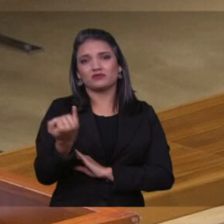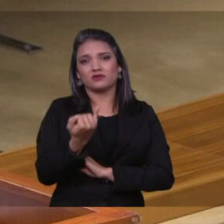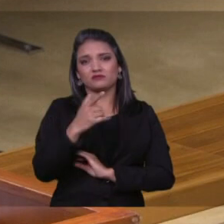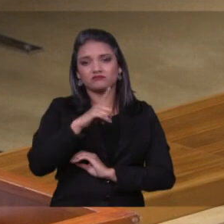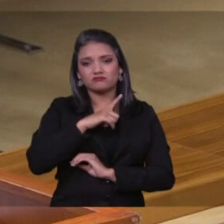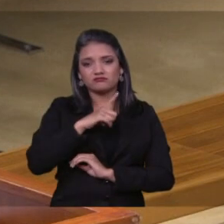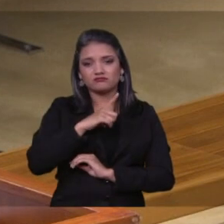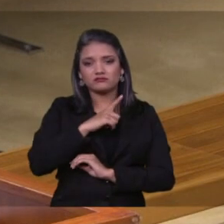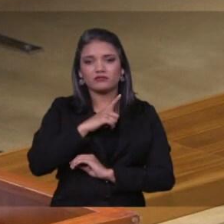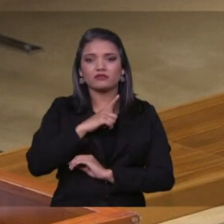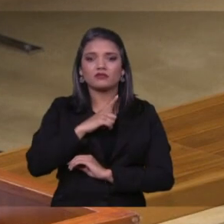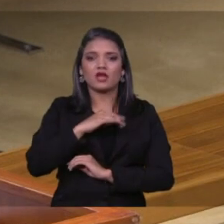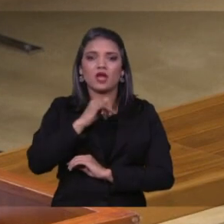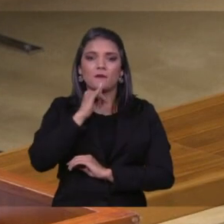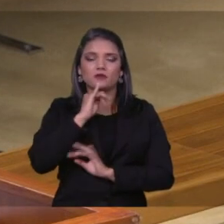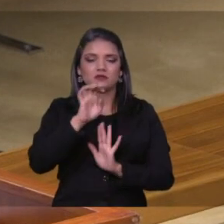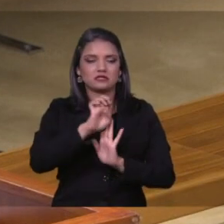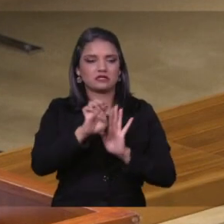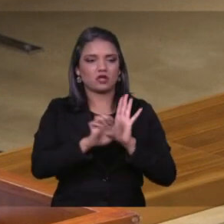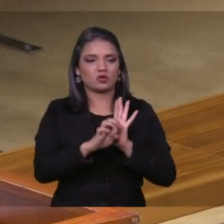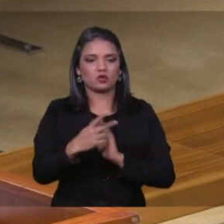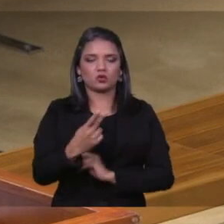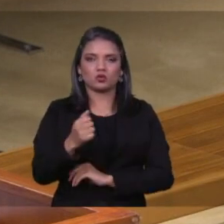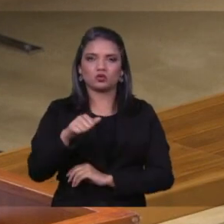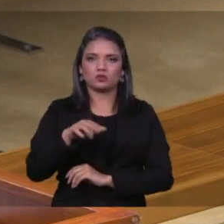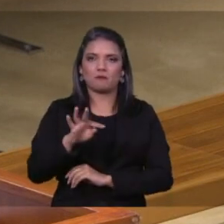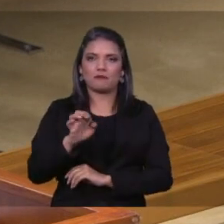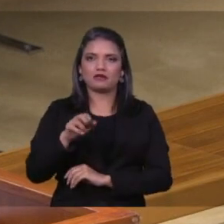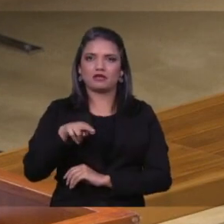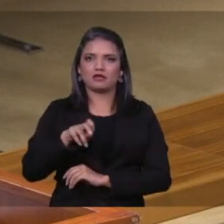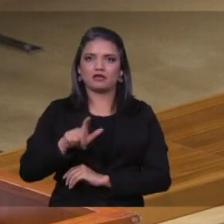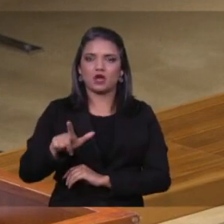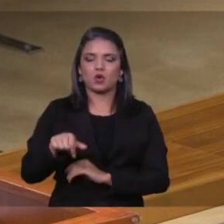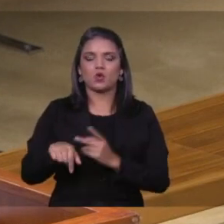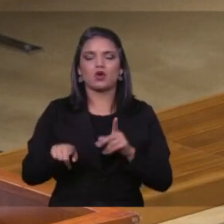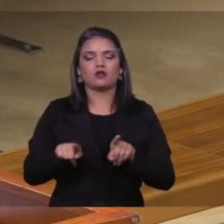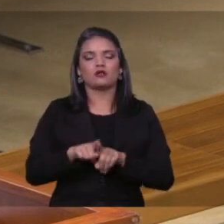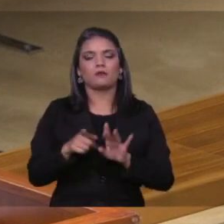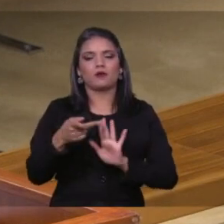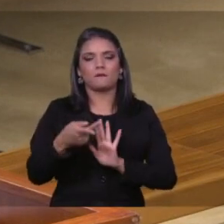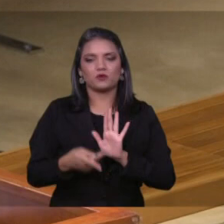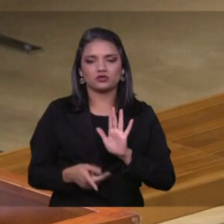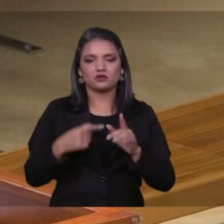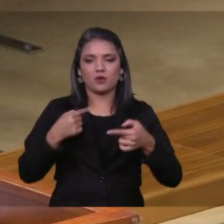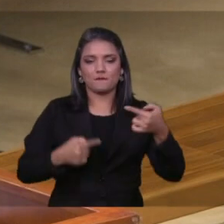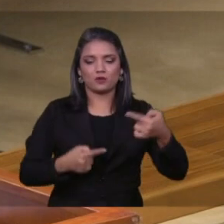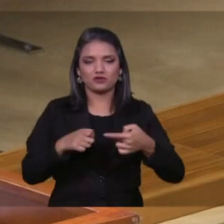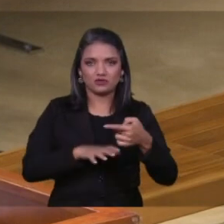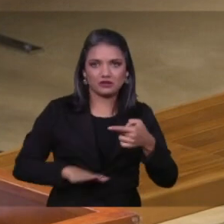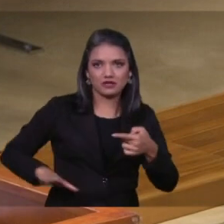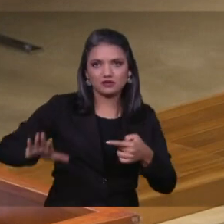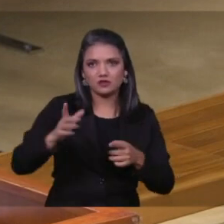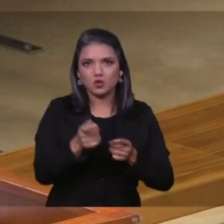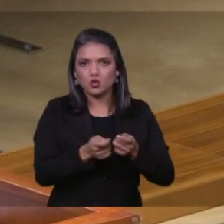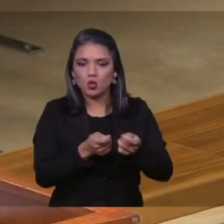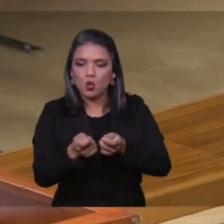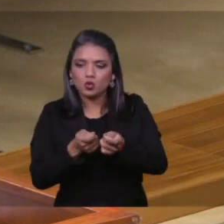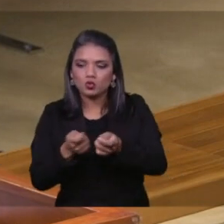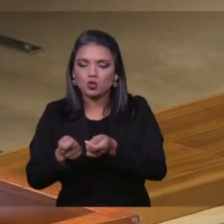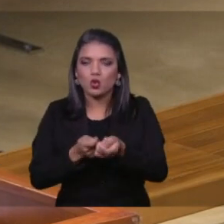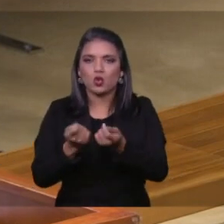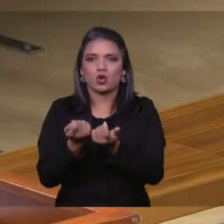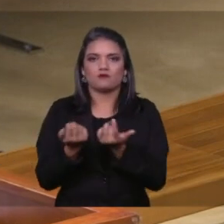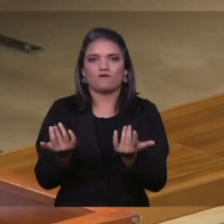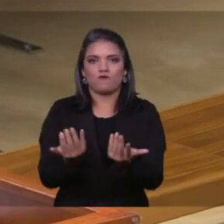estabelecem, por exemplo, o Estatuto do Pantanal e projetos que estabelecem uma política nacional de manejo integrado do fogo.